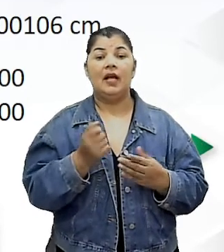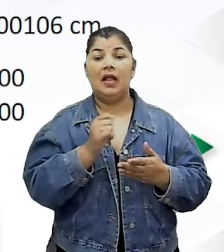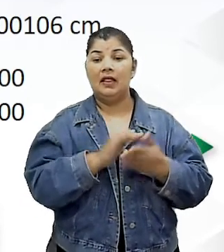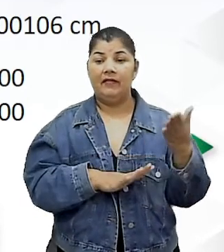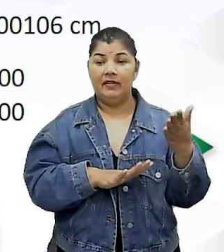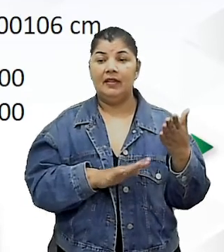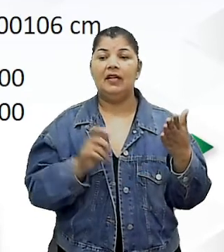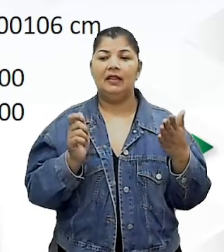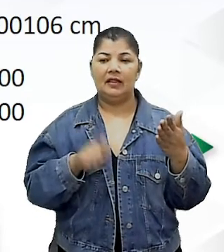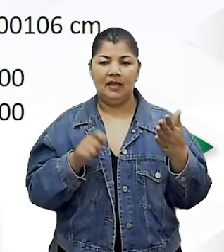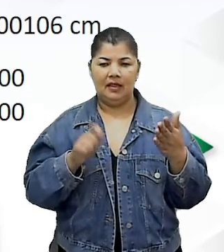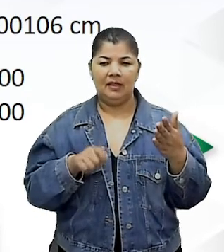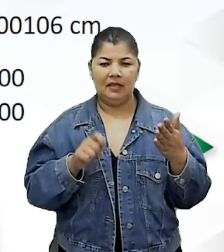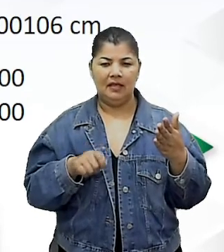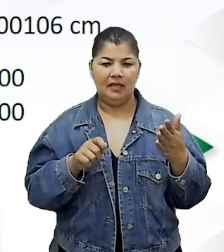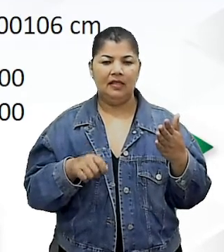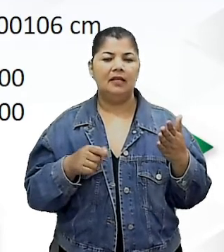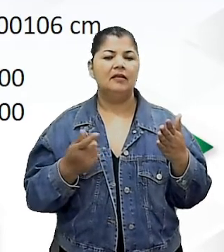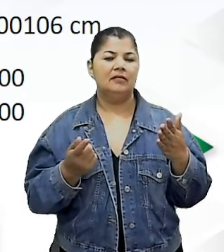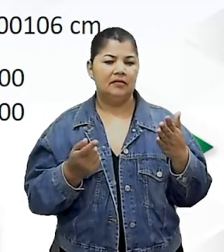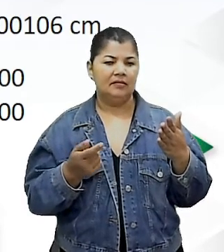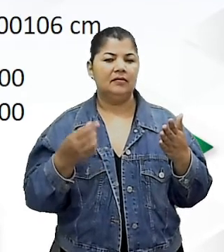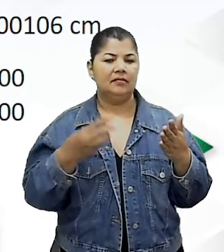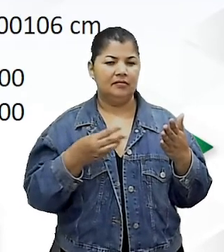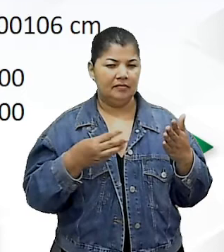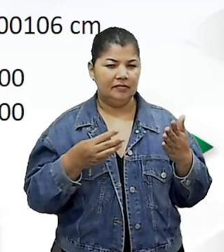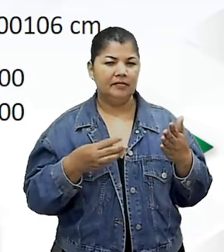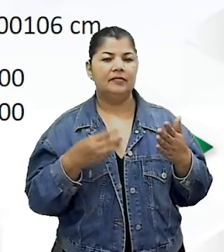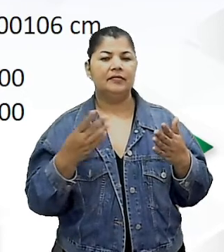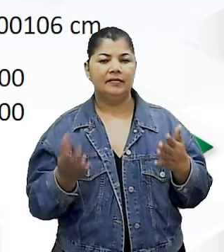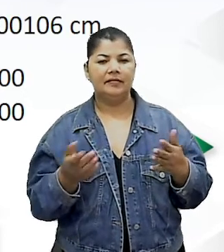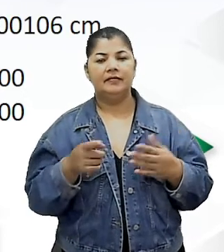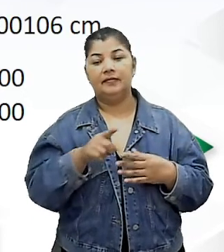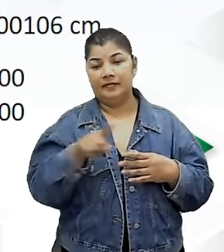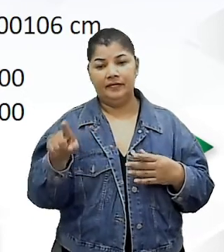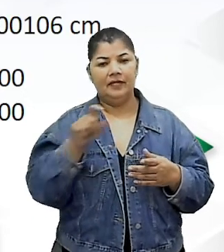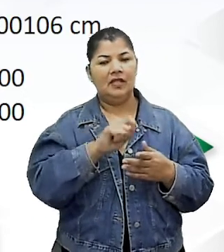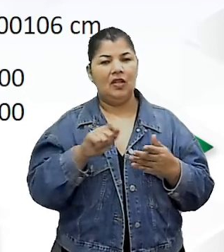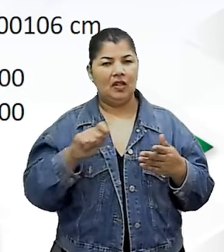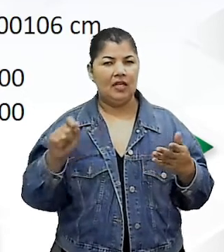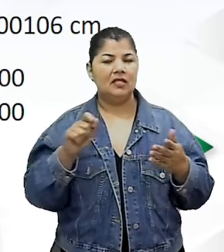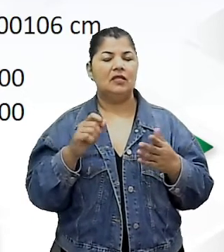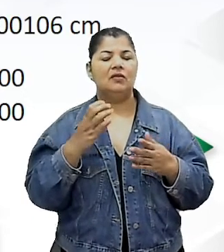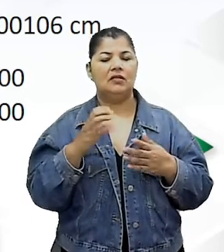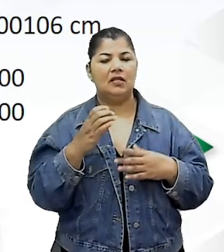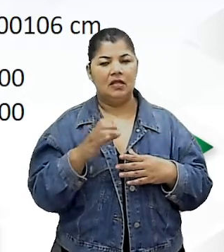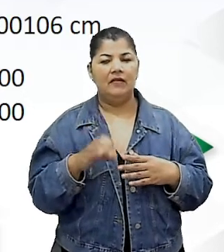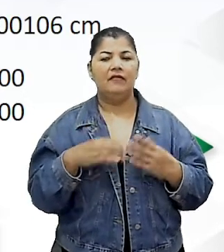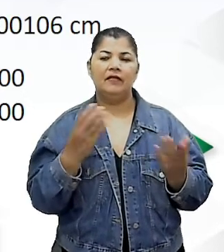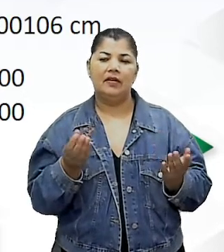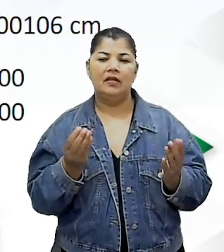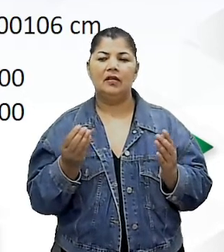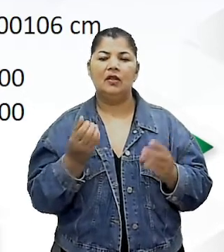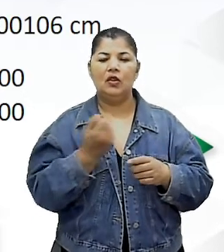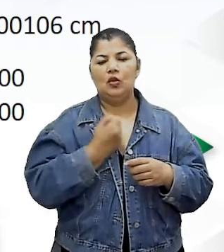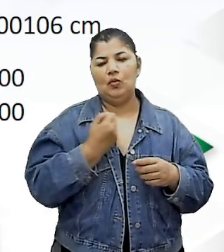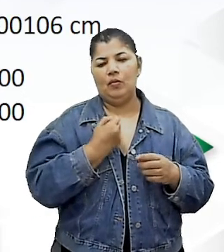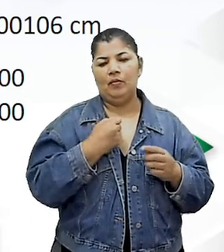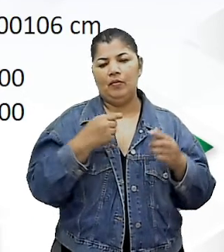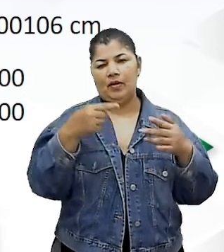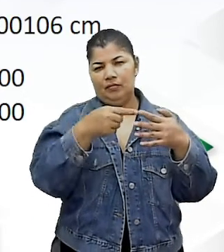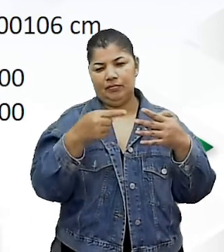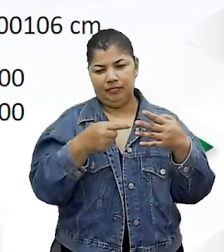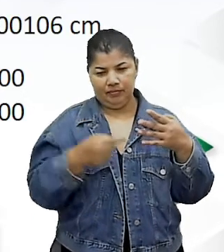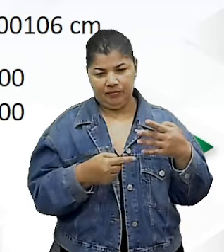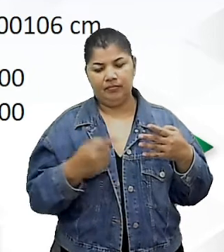aí, técnica? Dá? Então vamos lá, terceira questão. Escreva em notação científica os números destacados em cada uma das